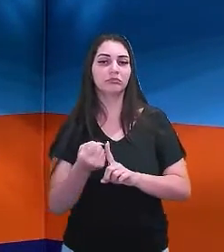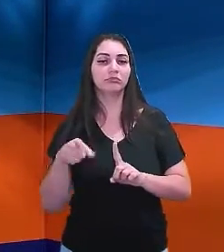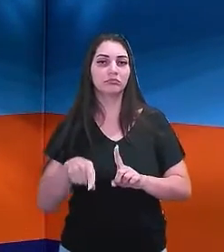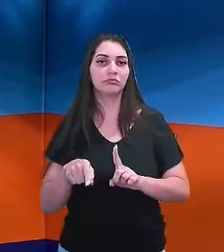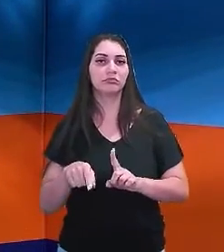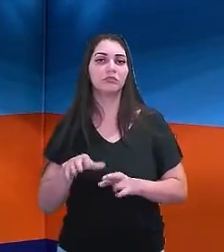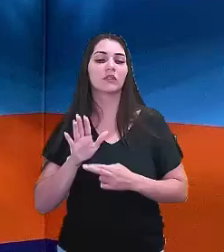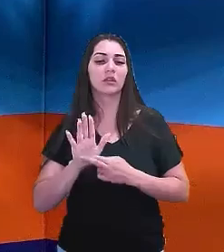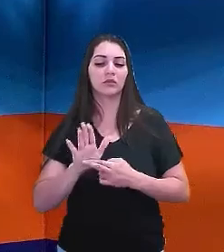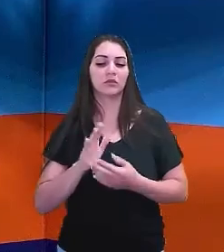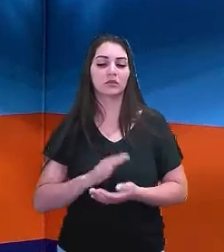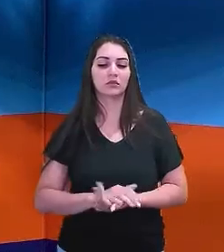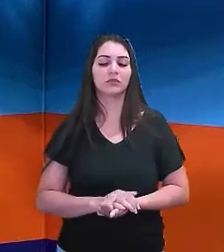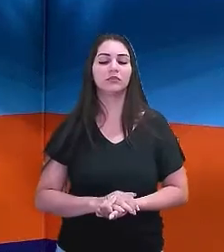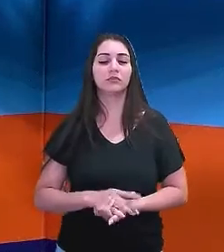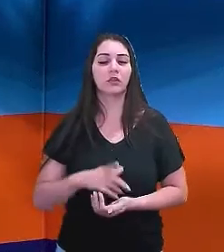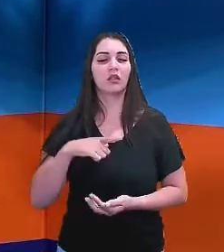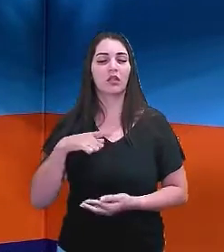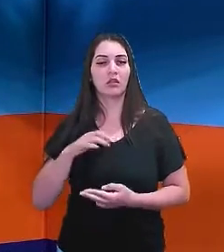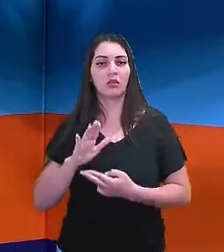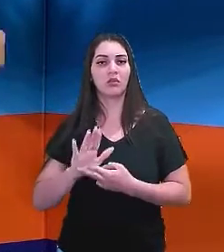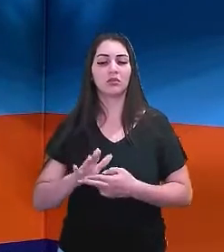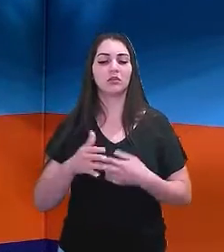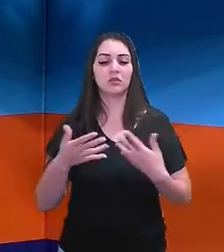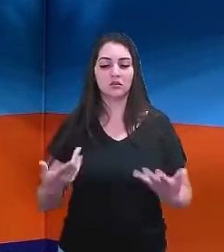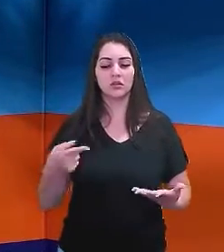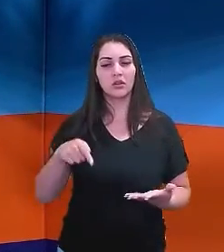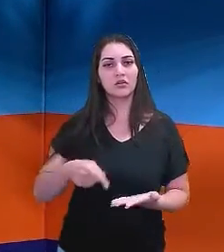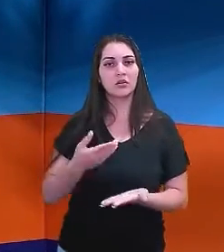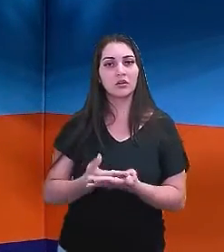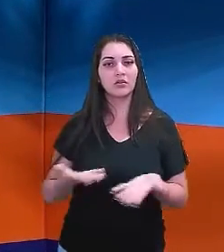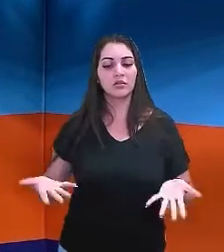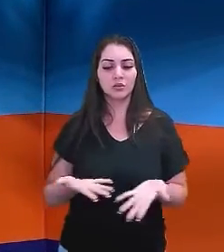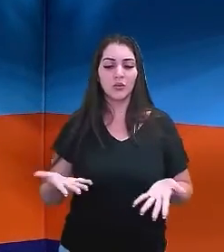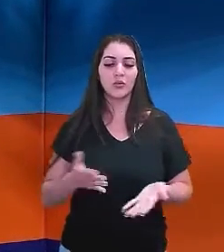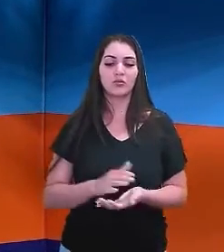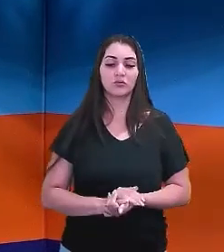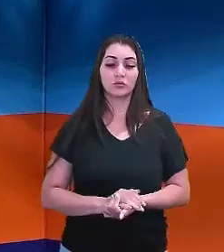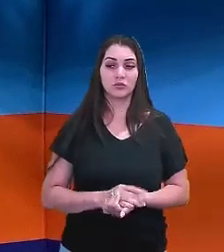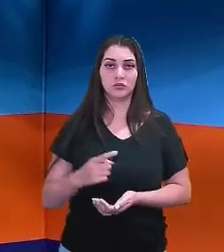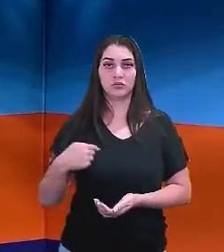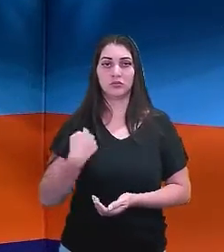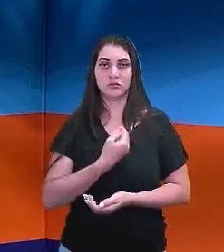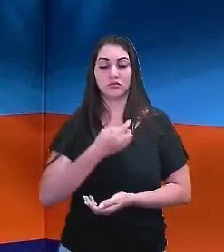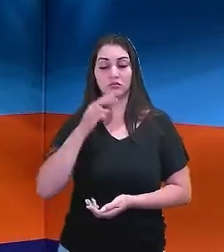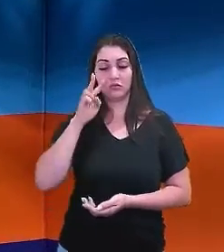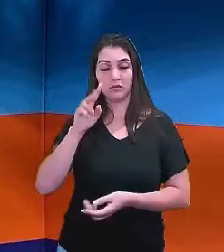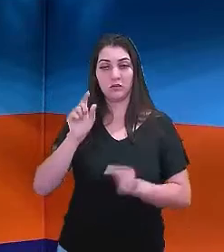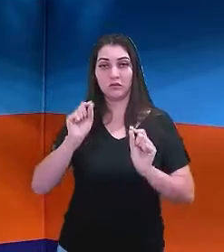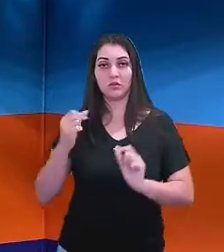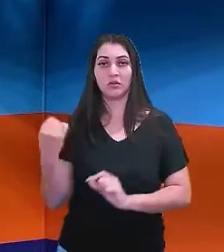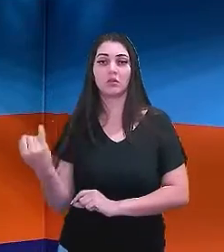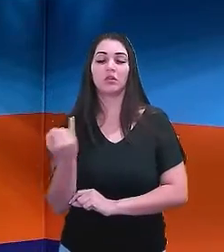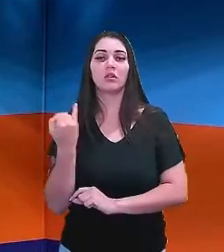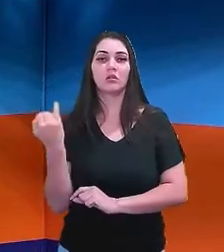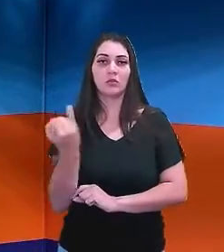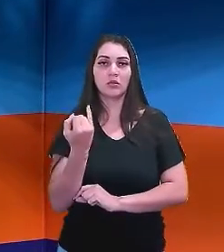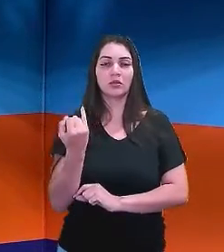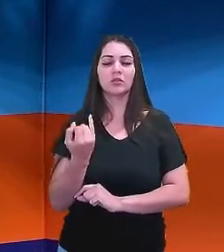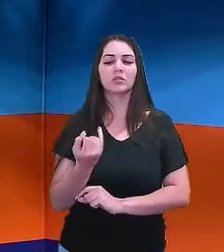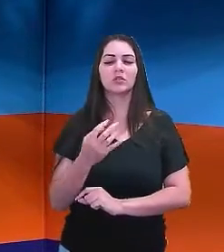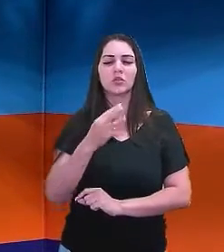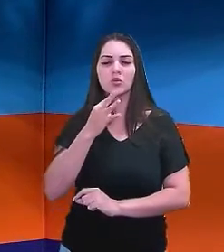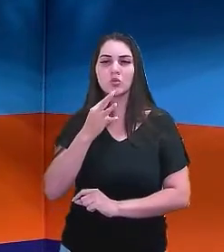ser representado ou ter uma representação. Então, nessa aula de hoje, pessoal, a gente viu a importância de conhecer